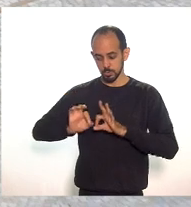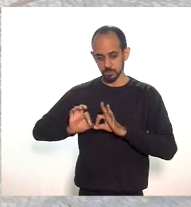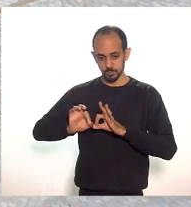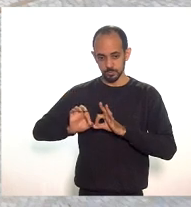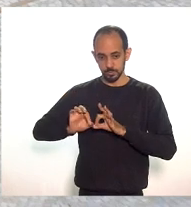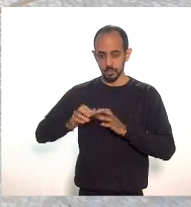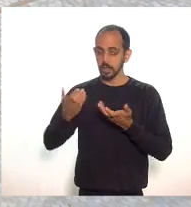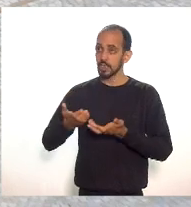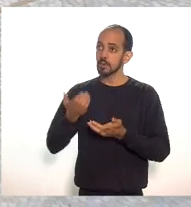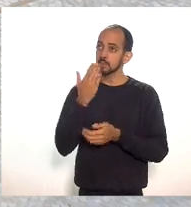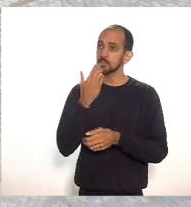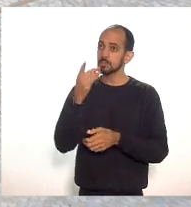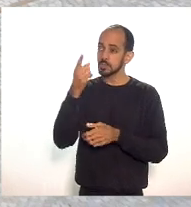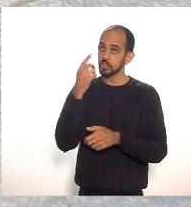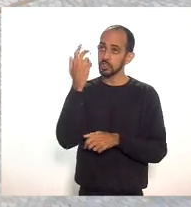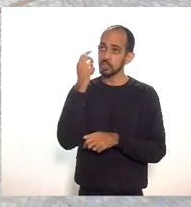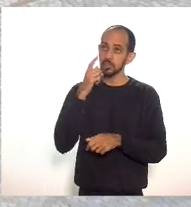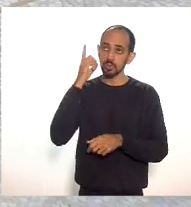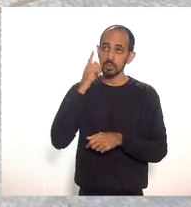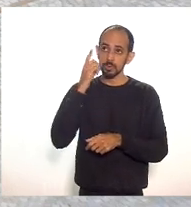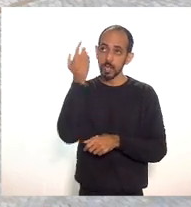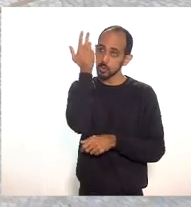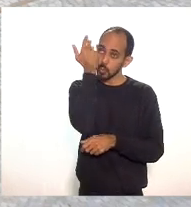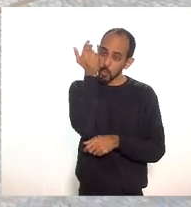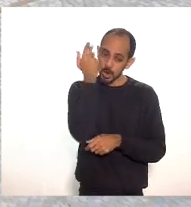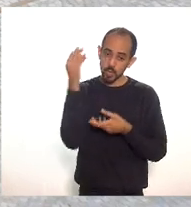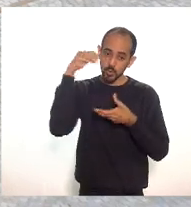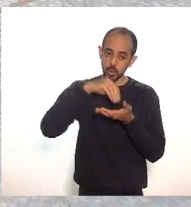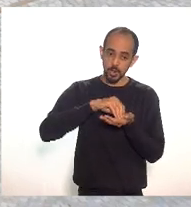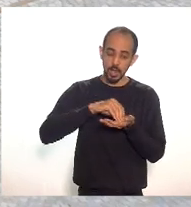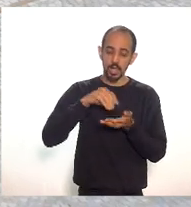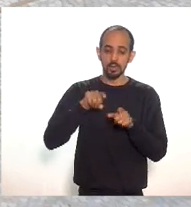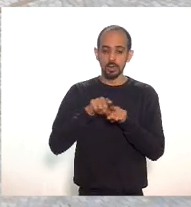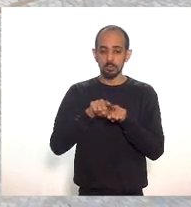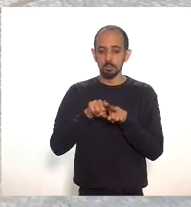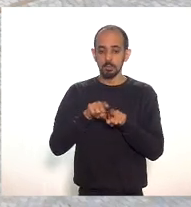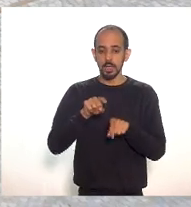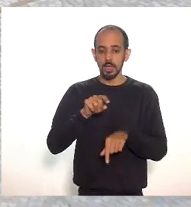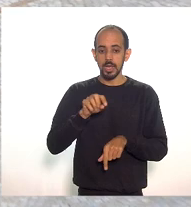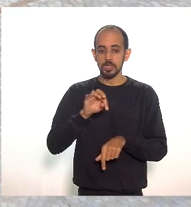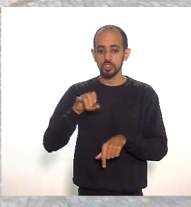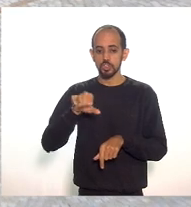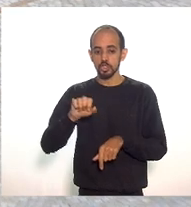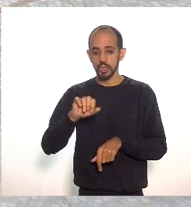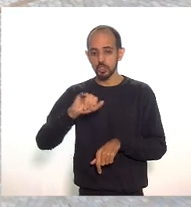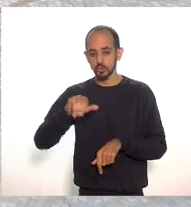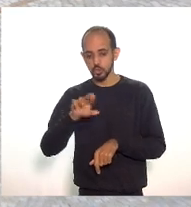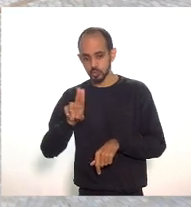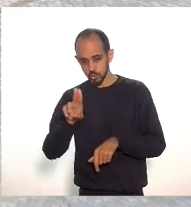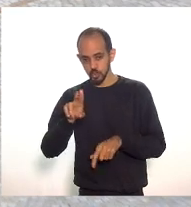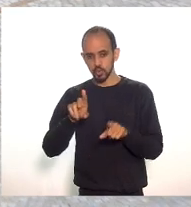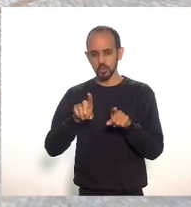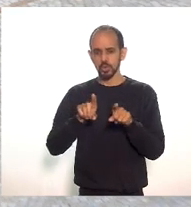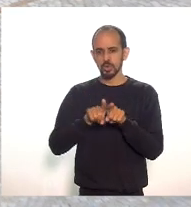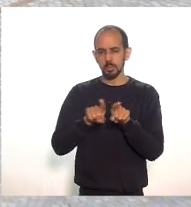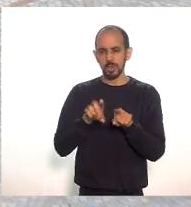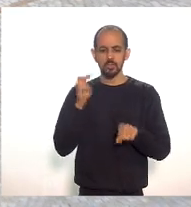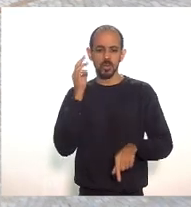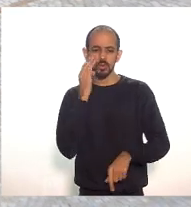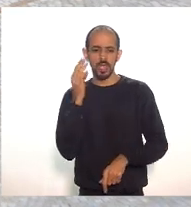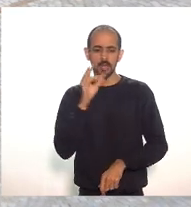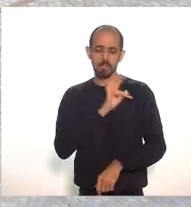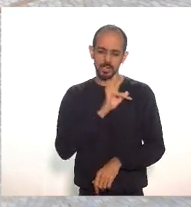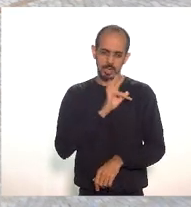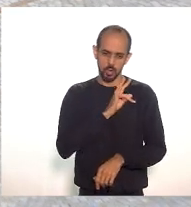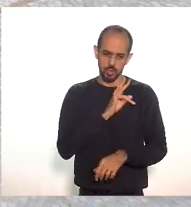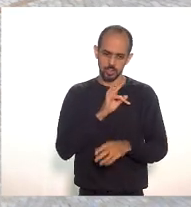o deputado Aliomar com ele que fez questão de participar da deputada Tia Jô e outros atores também com o deputado waldeck dos Paulo Marta Rocha